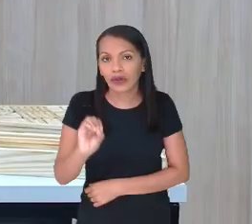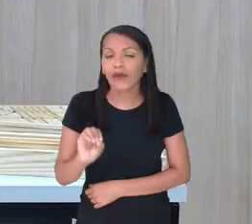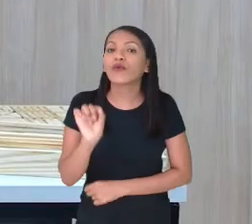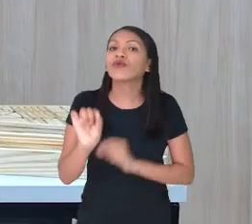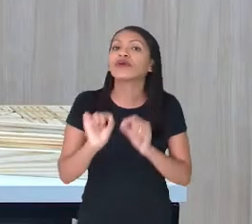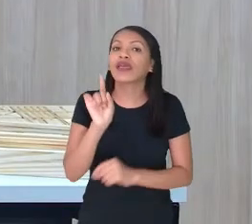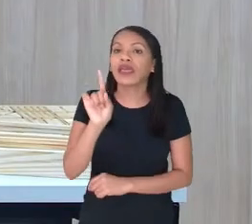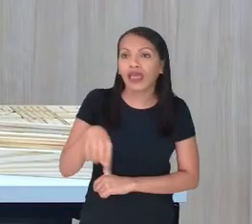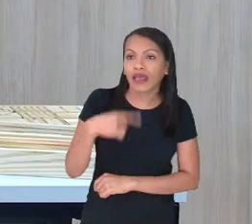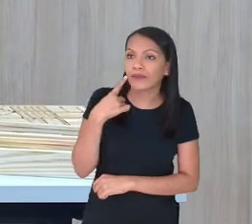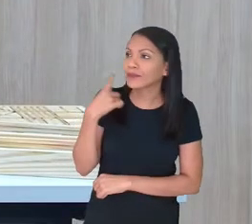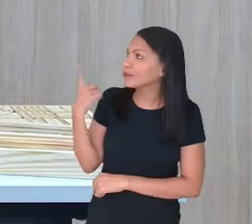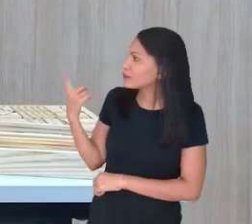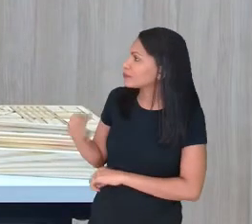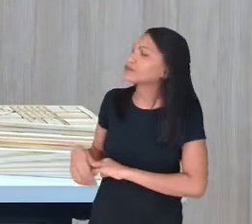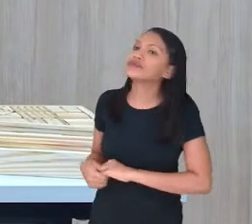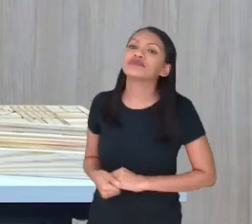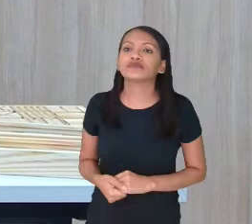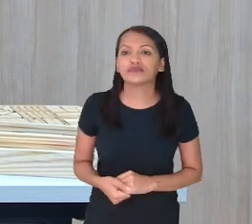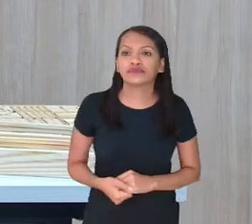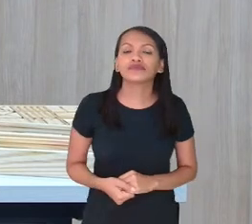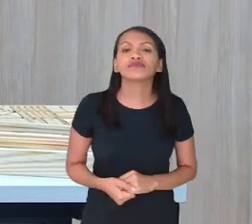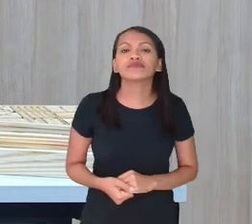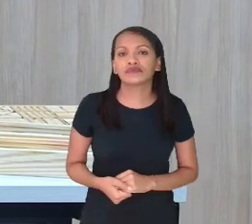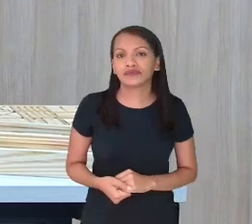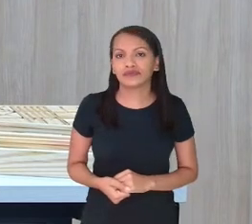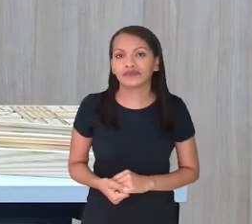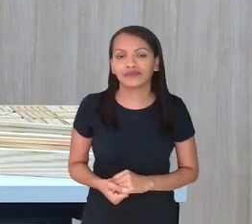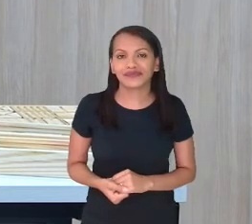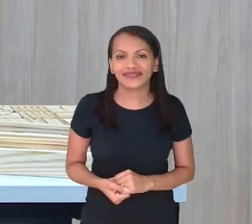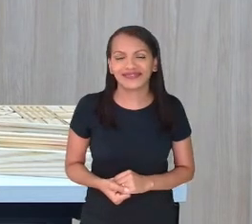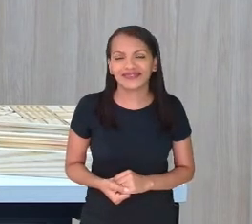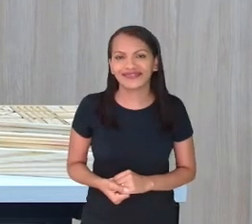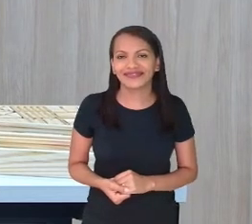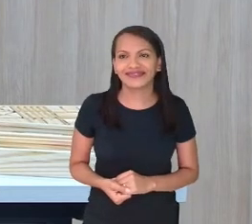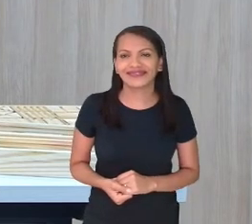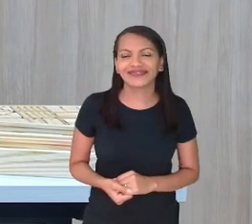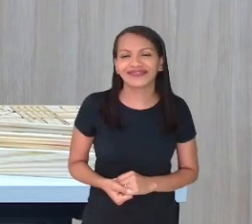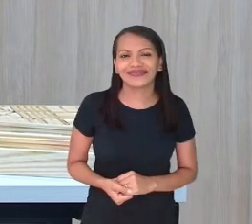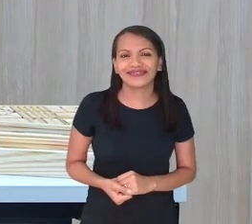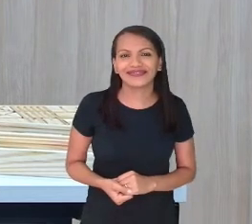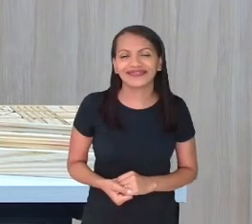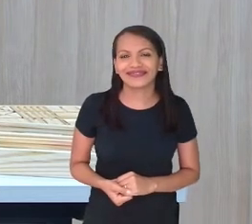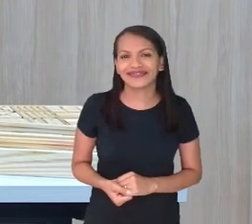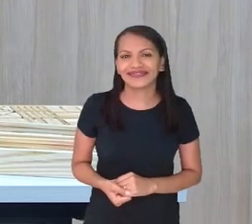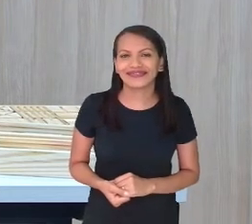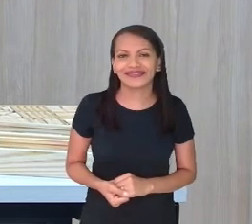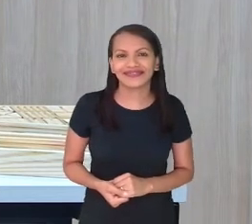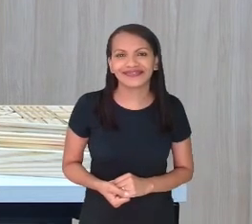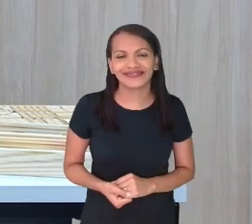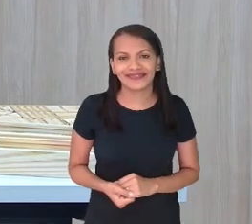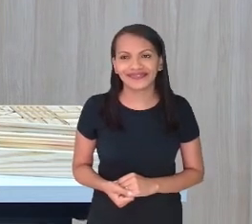Só um minuto. Passou demais. Só um momento.